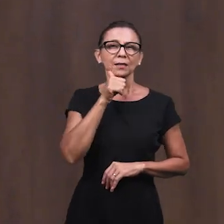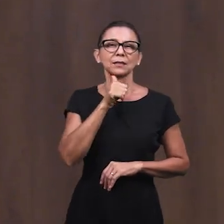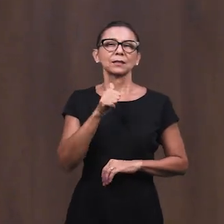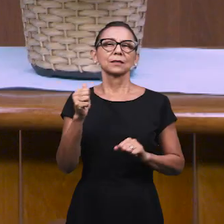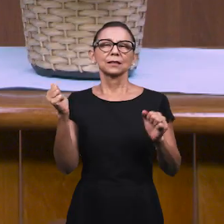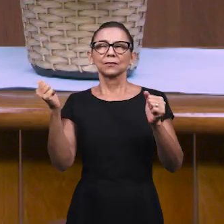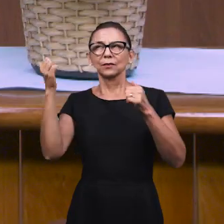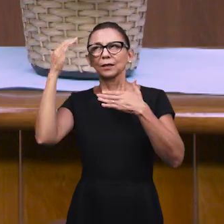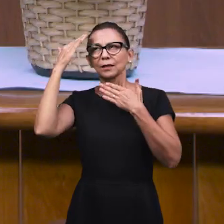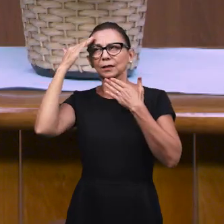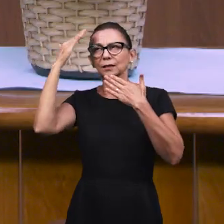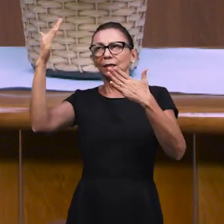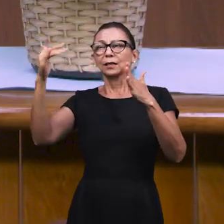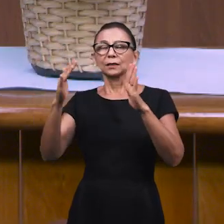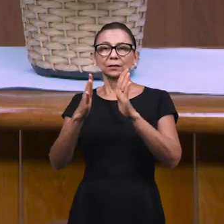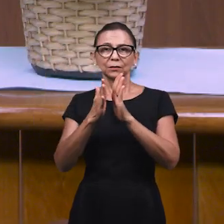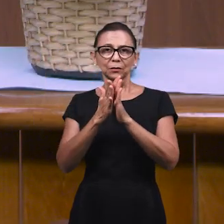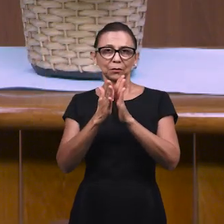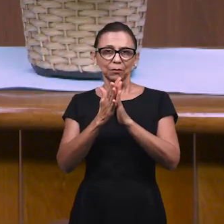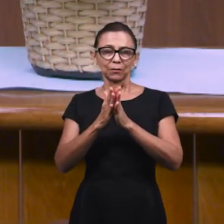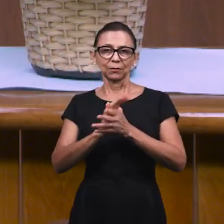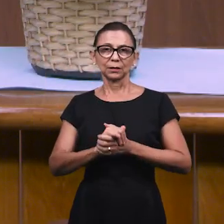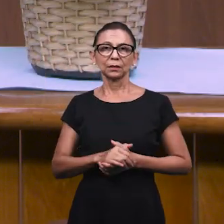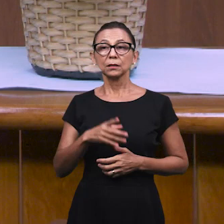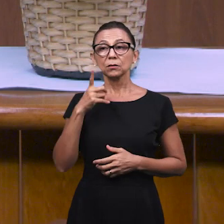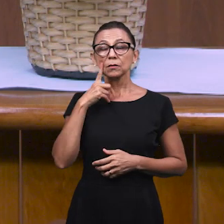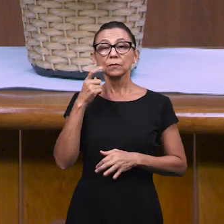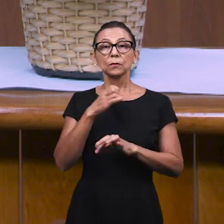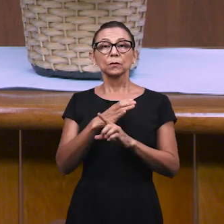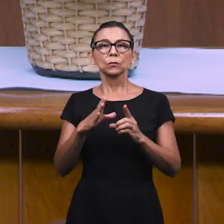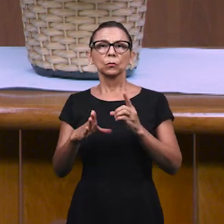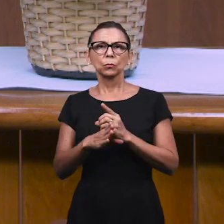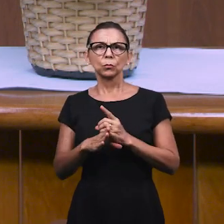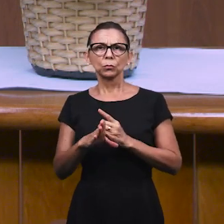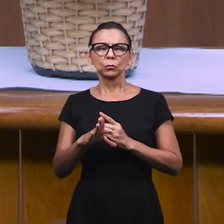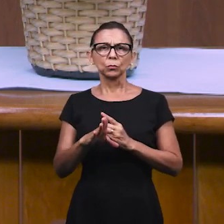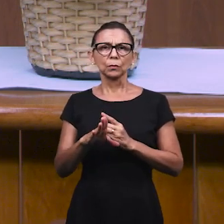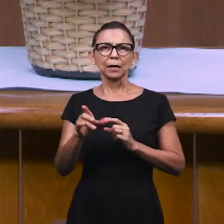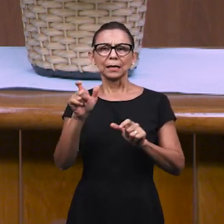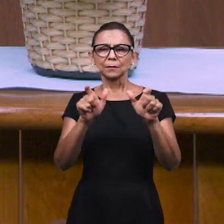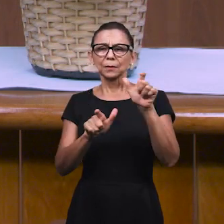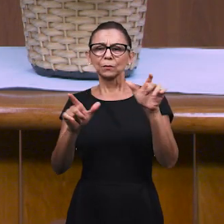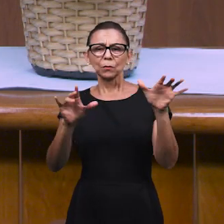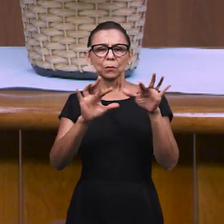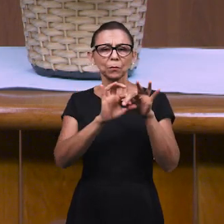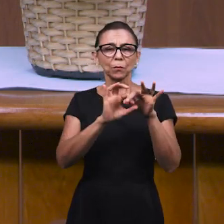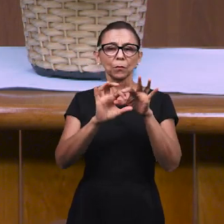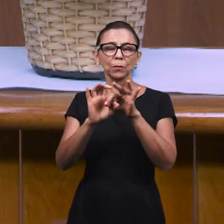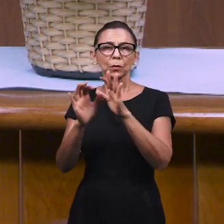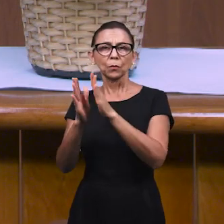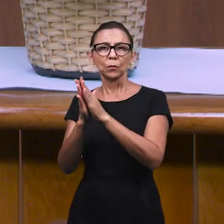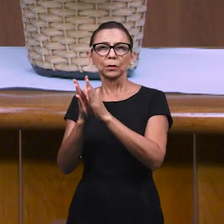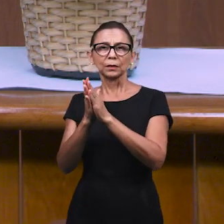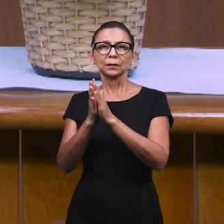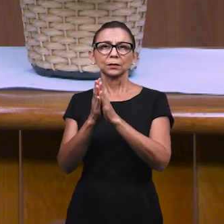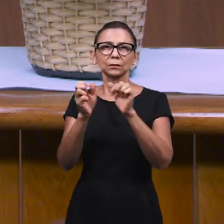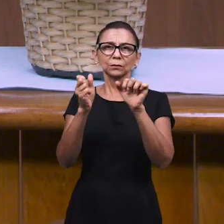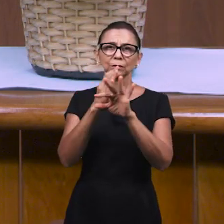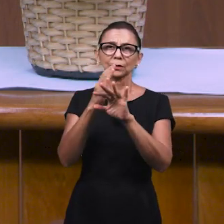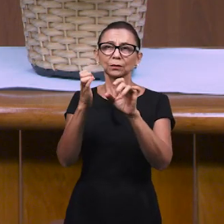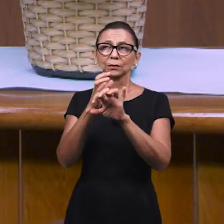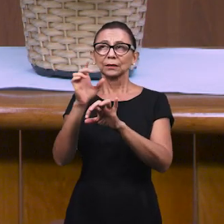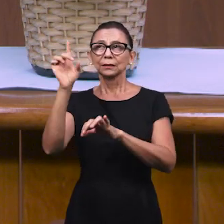dela é ouvida. Nós vemos no culto onde há a manifestação do Senhor, naquela comunhão, que bênção que é.